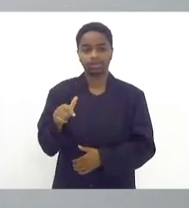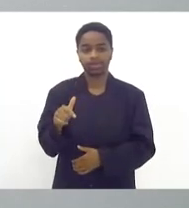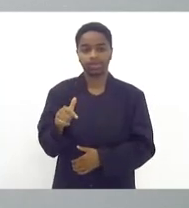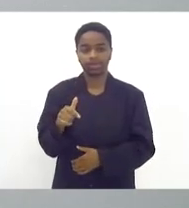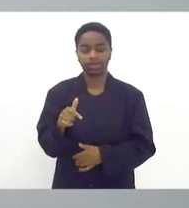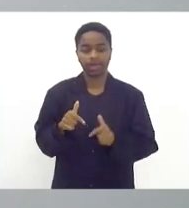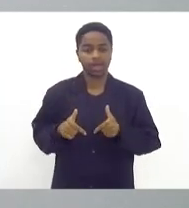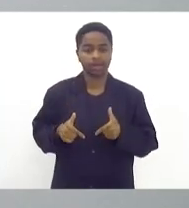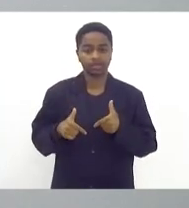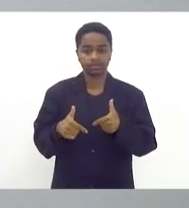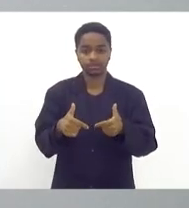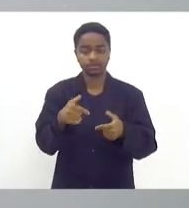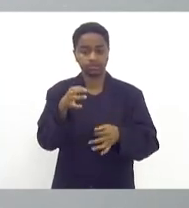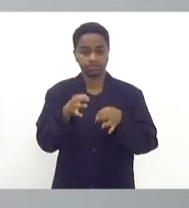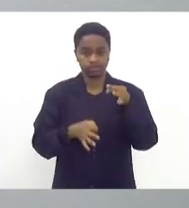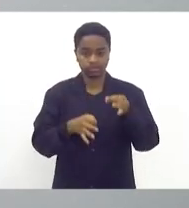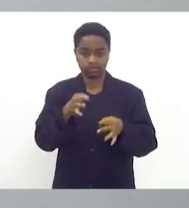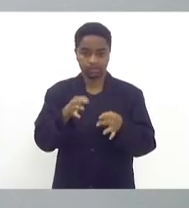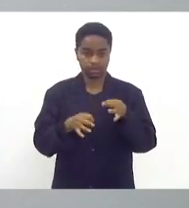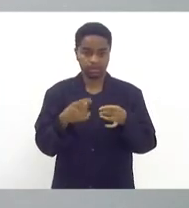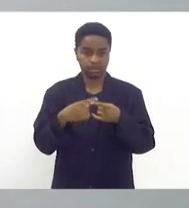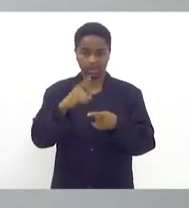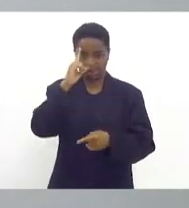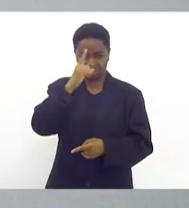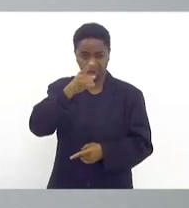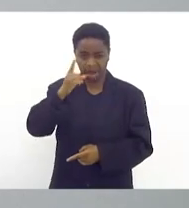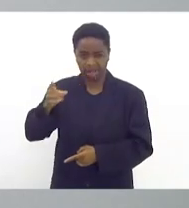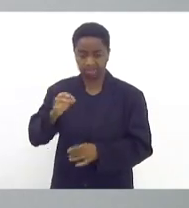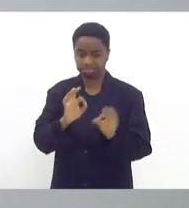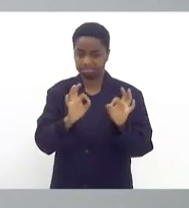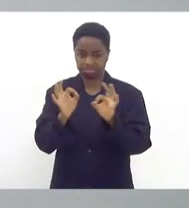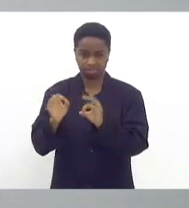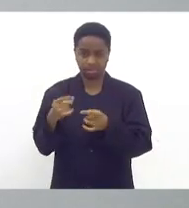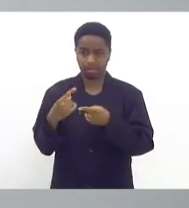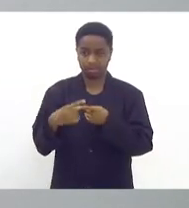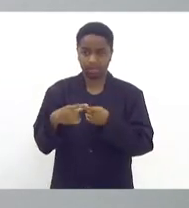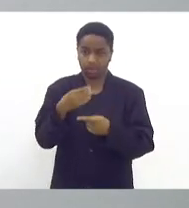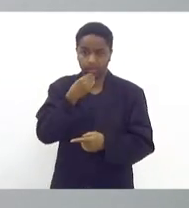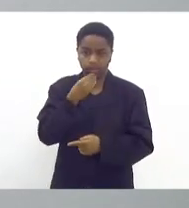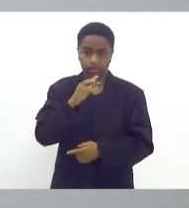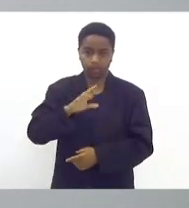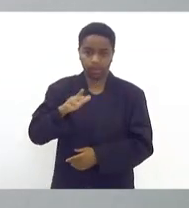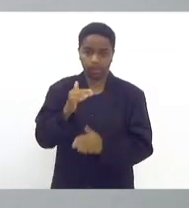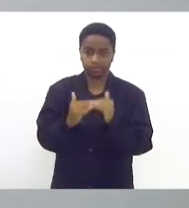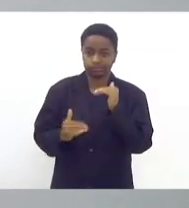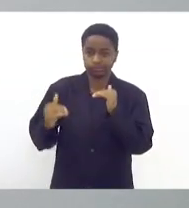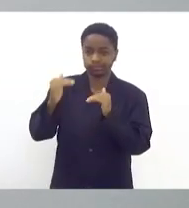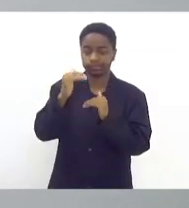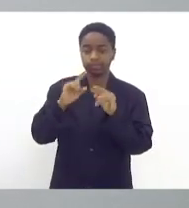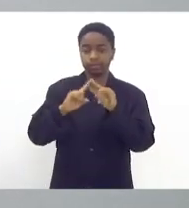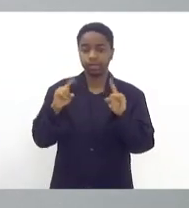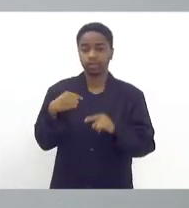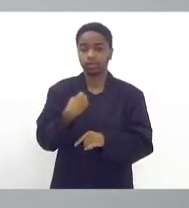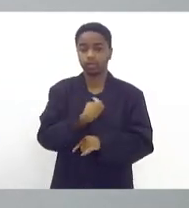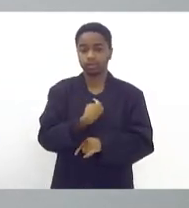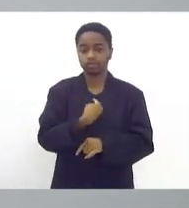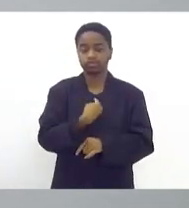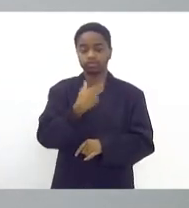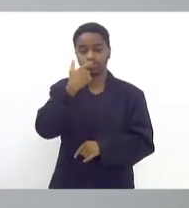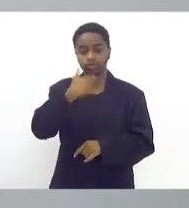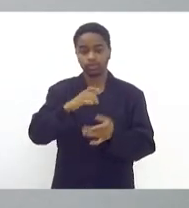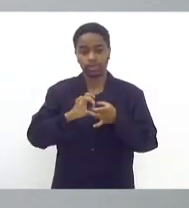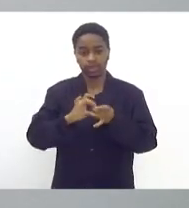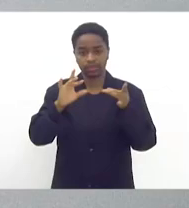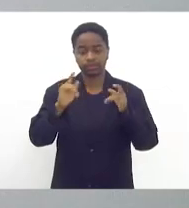atividade jurisdicional ela não manda em ninguém hierarquicamente não tá acima de nada mas nós somos livres né